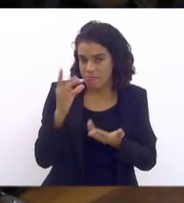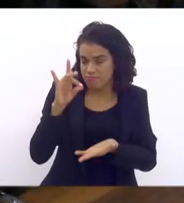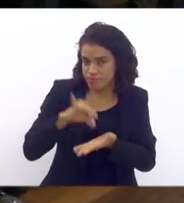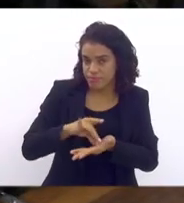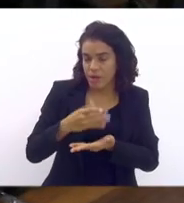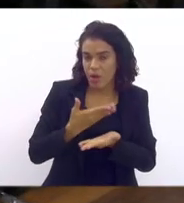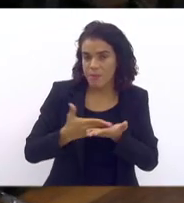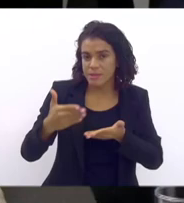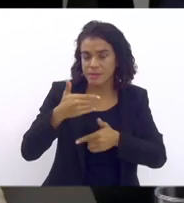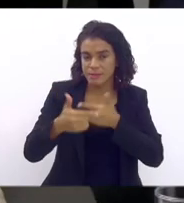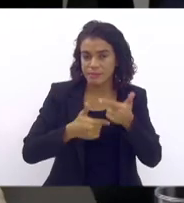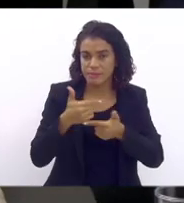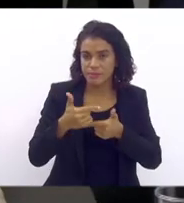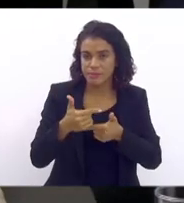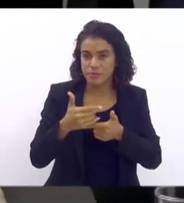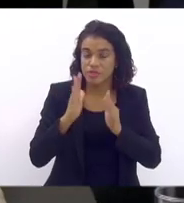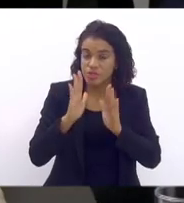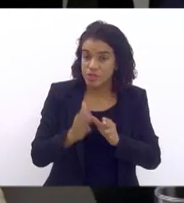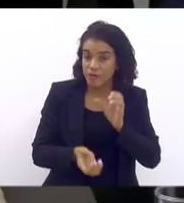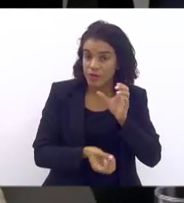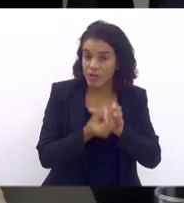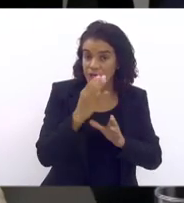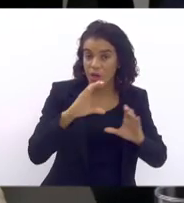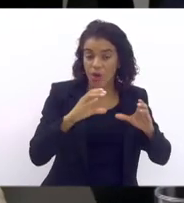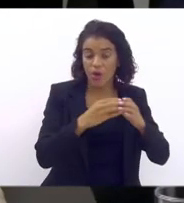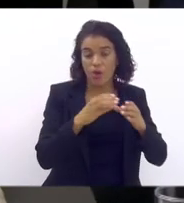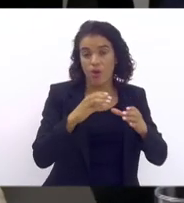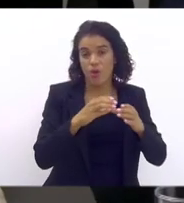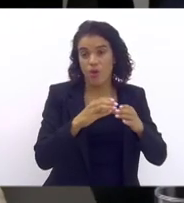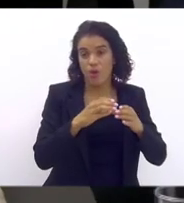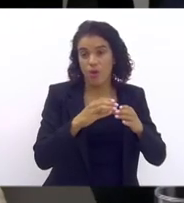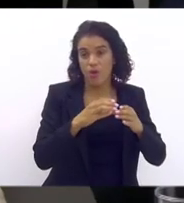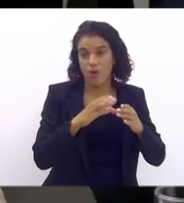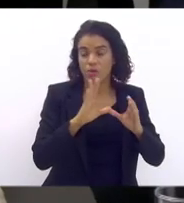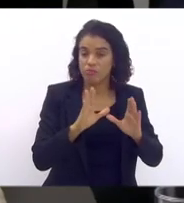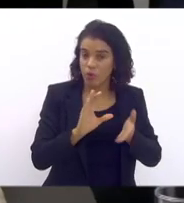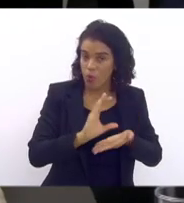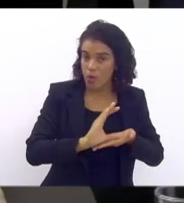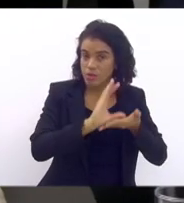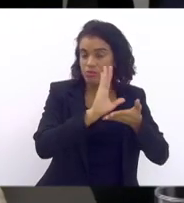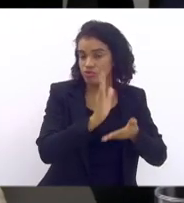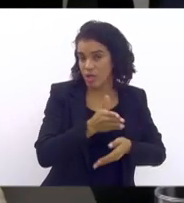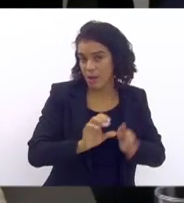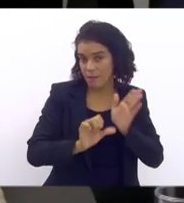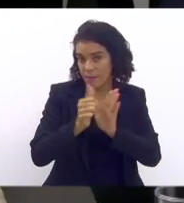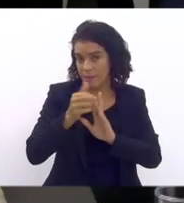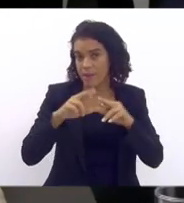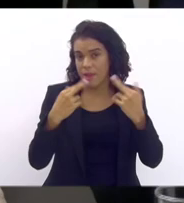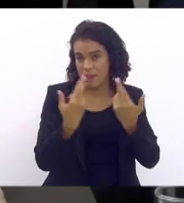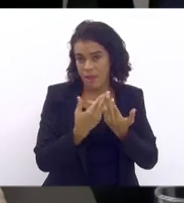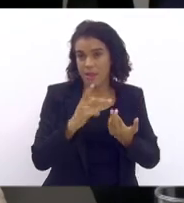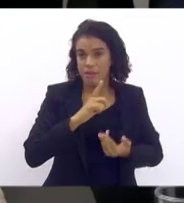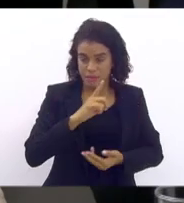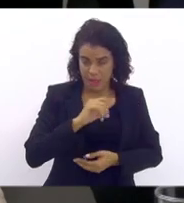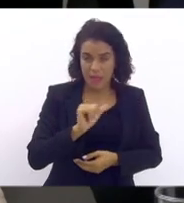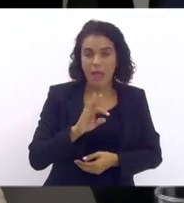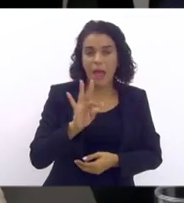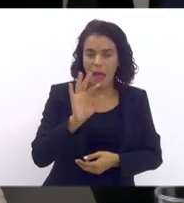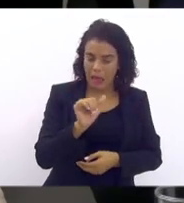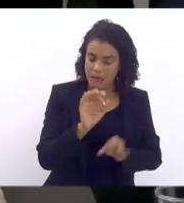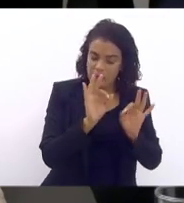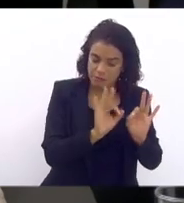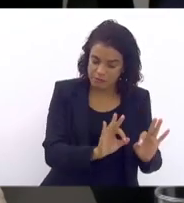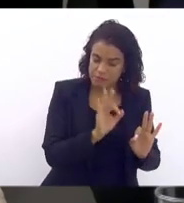trabalhar não Já foi instalado o comit consultivo fez uma primeira reunião temos uma ata temos ata do